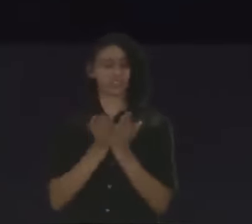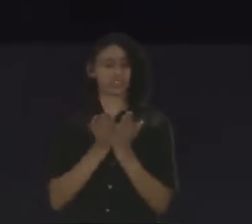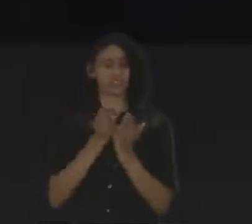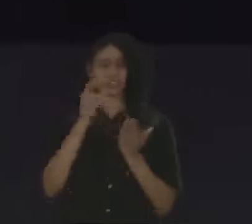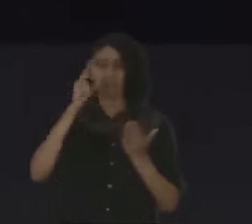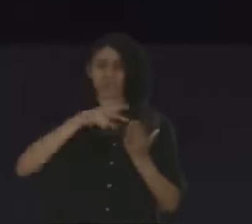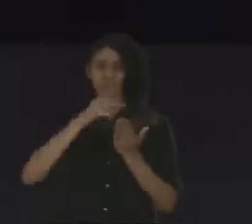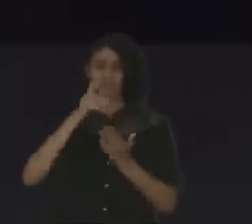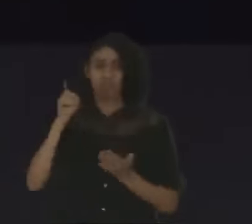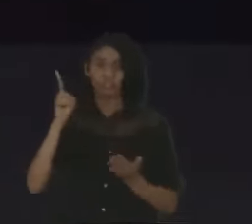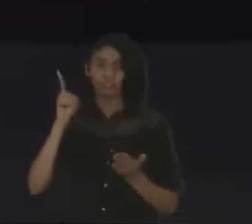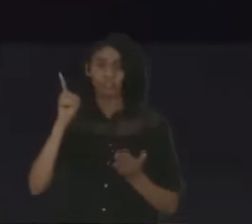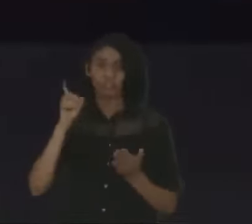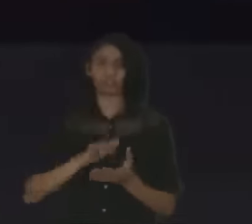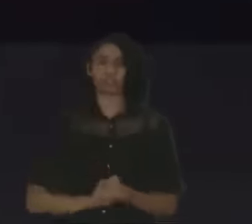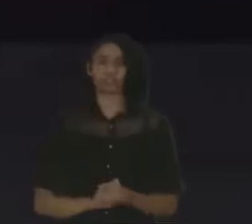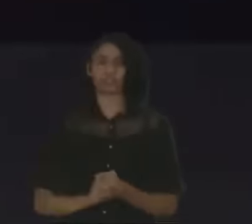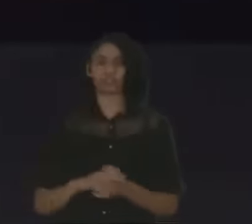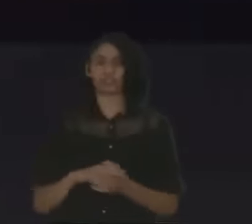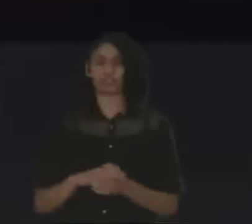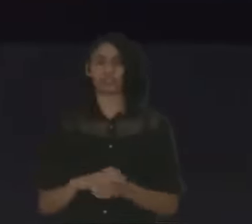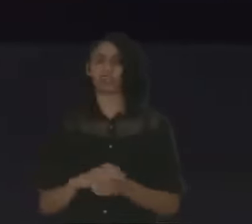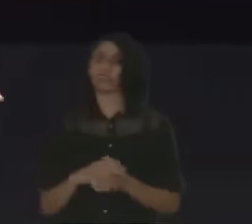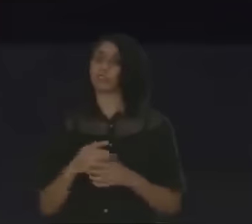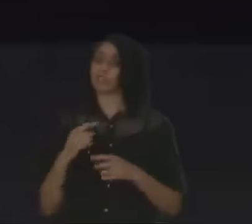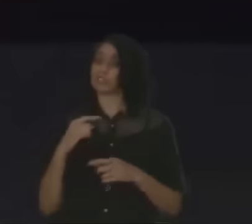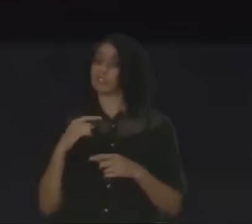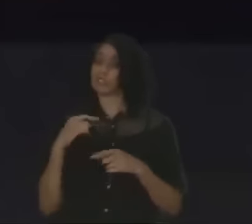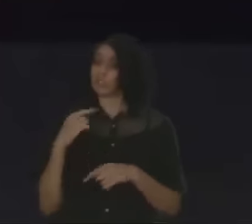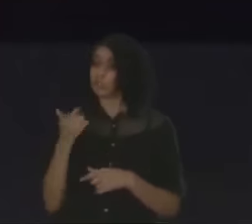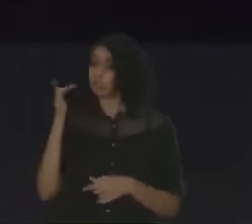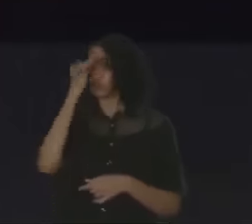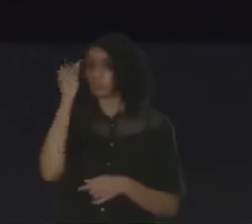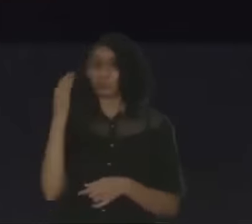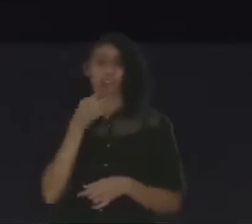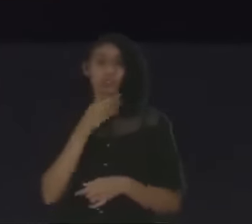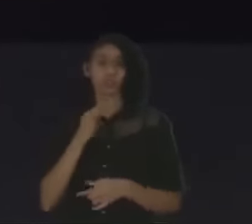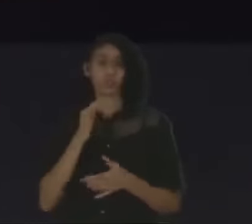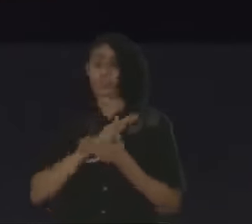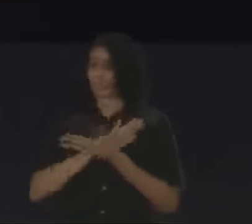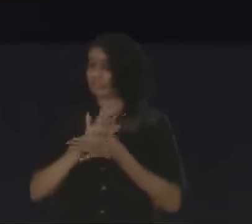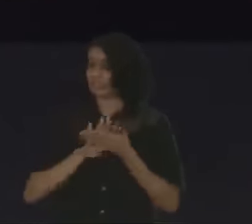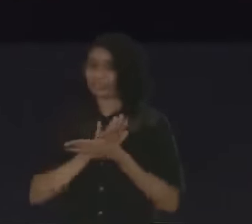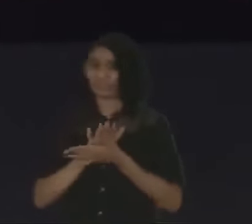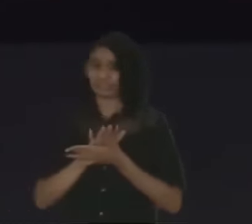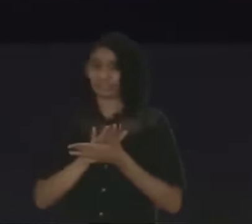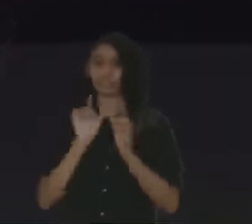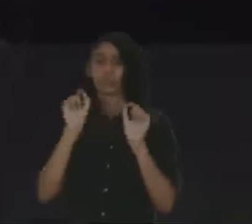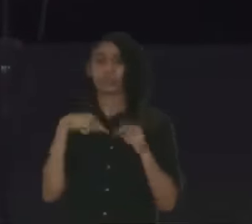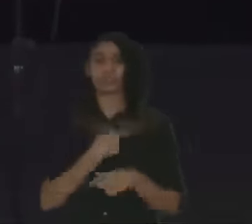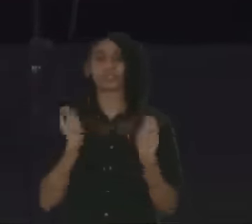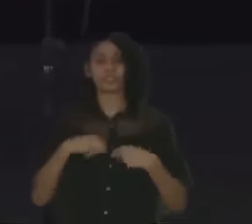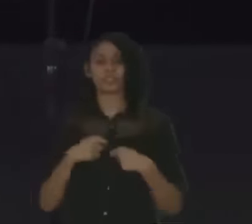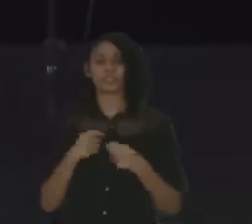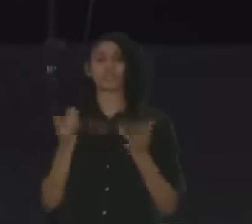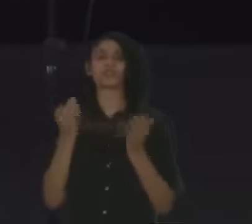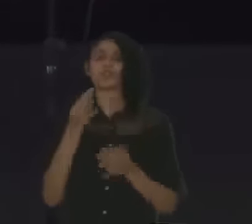de Deus nem as escrituras e o que é que nós precisamos conhecer o poder de Deus e as escrituras porque isso é vida com